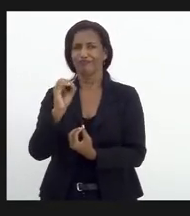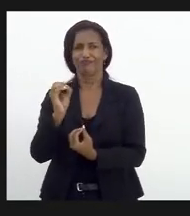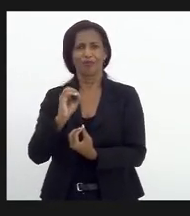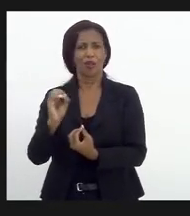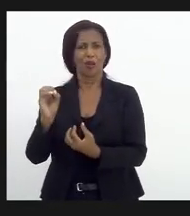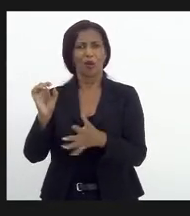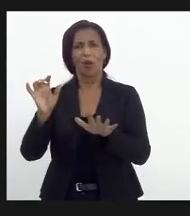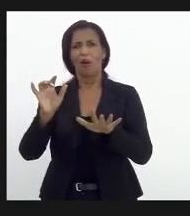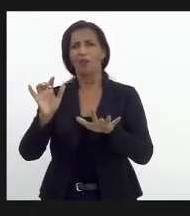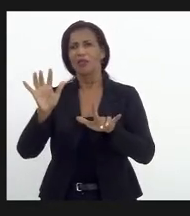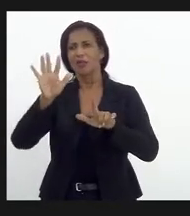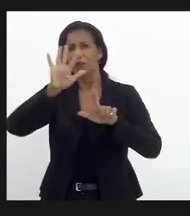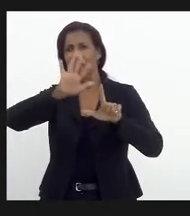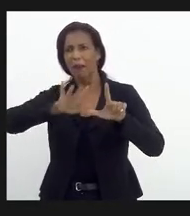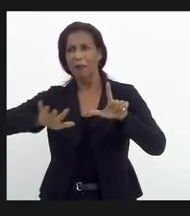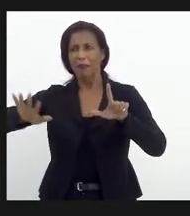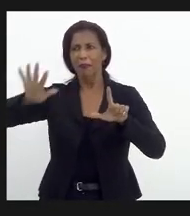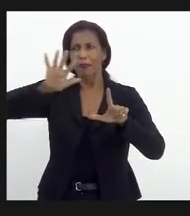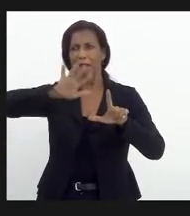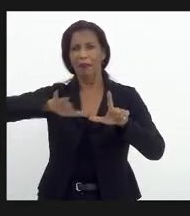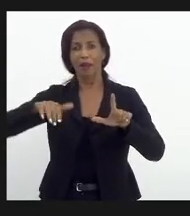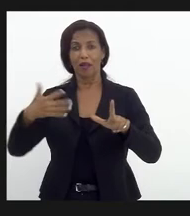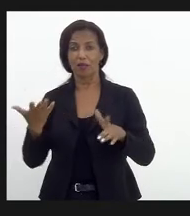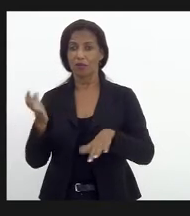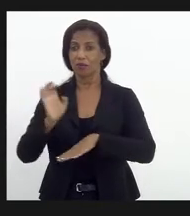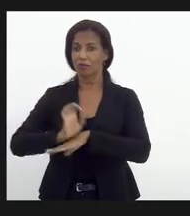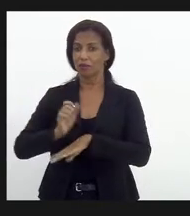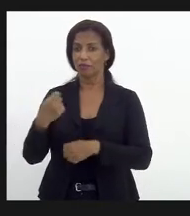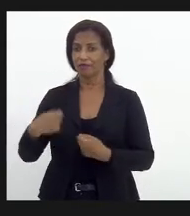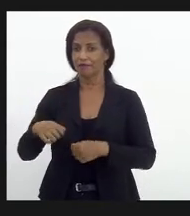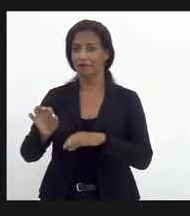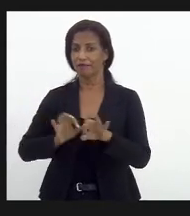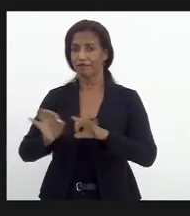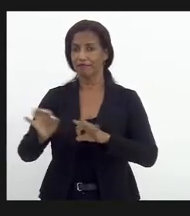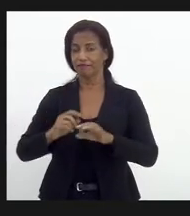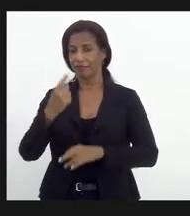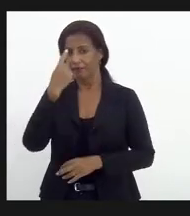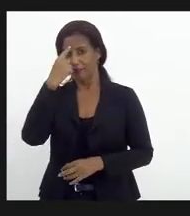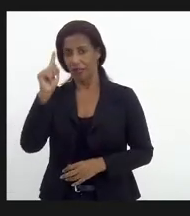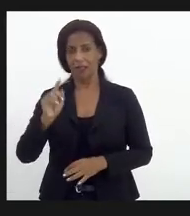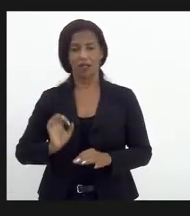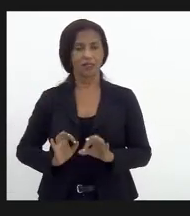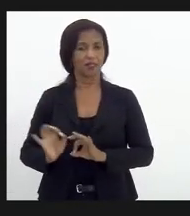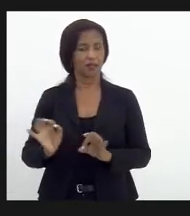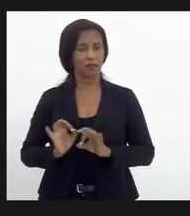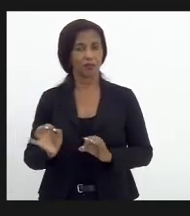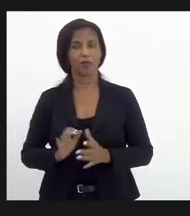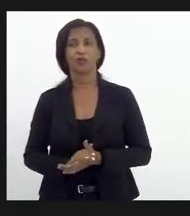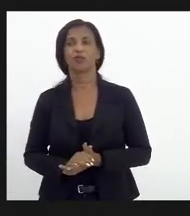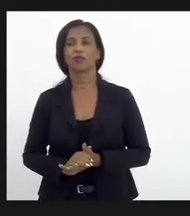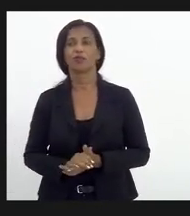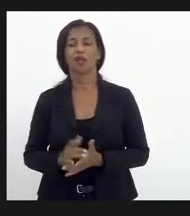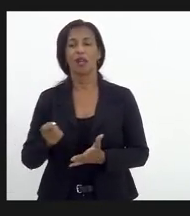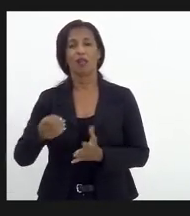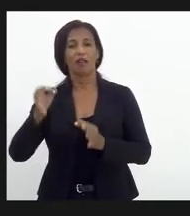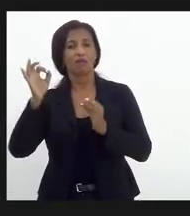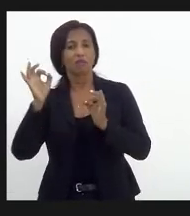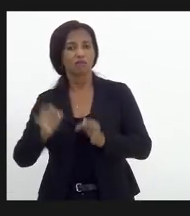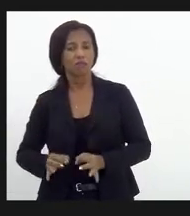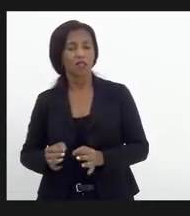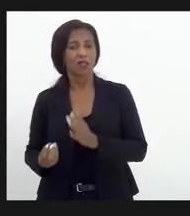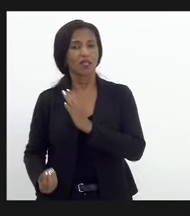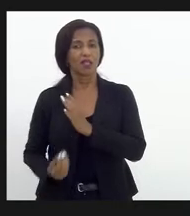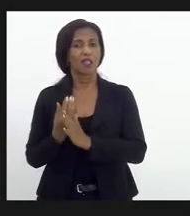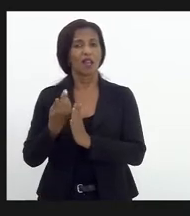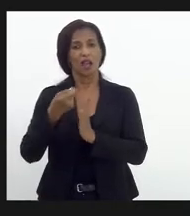acessar a plataforma. Então, o Estado precisa se planejar. A ideia desse projeto, deputado Valdec, é justamente